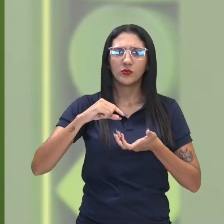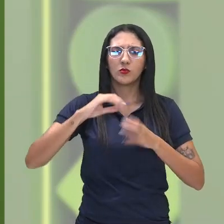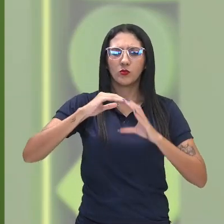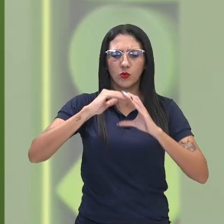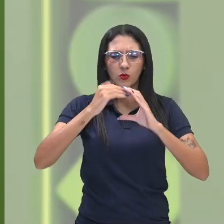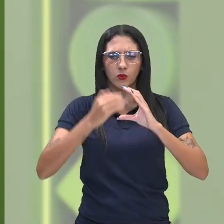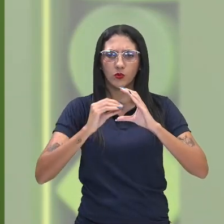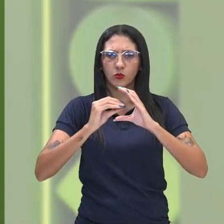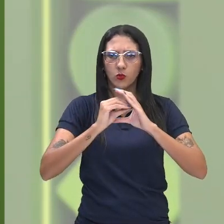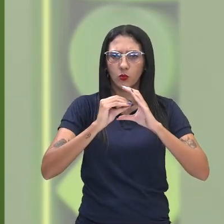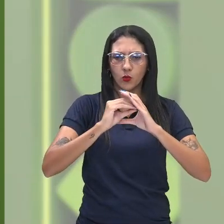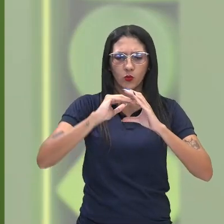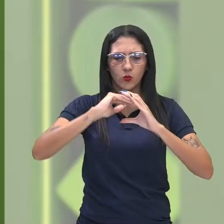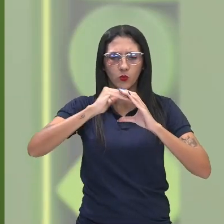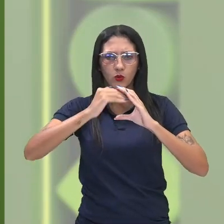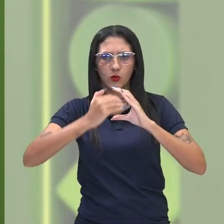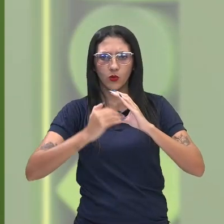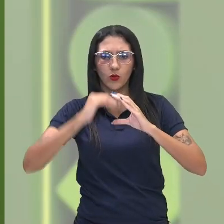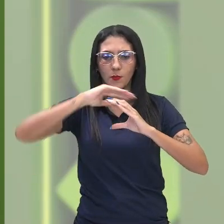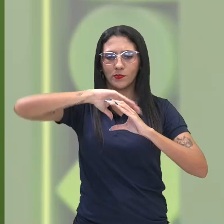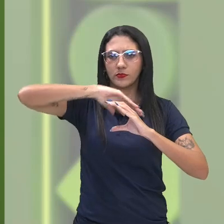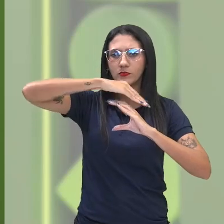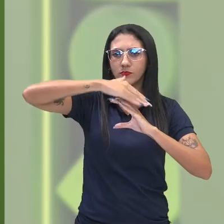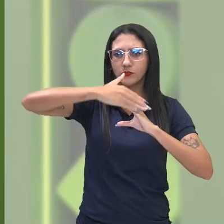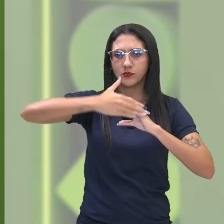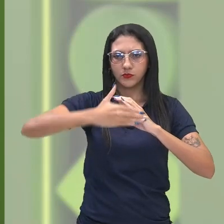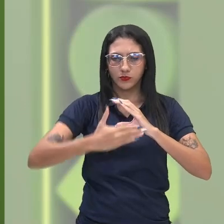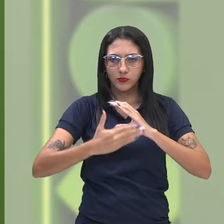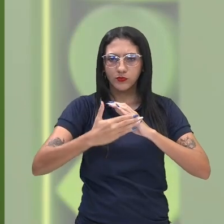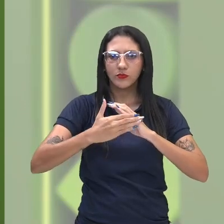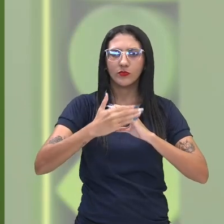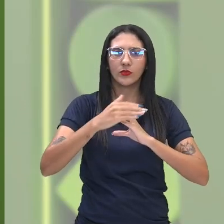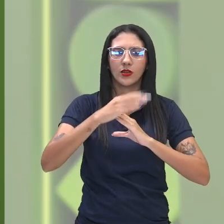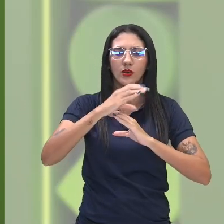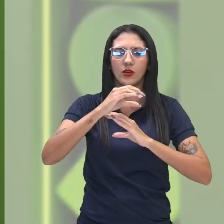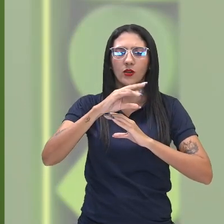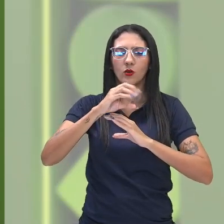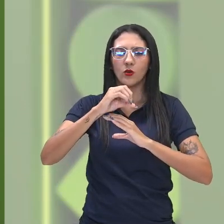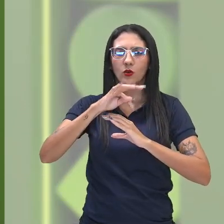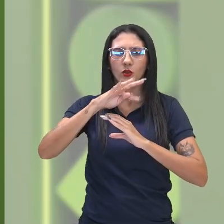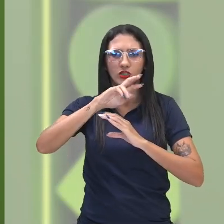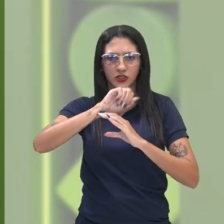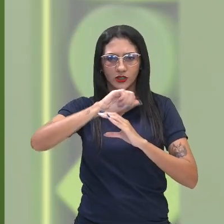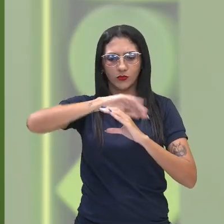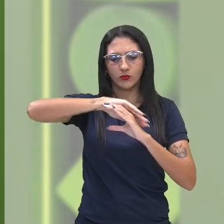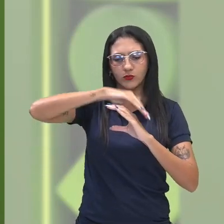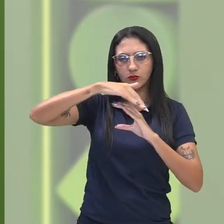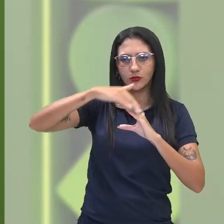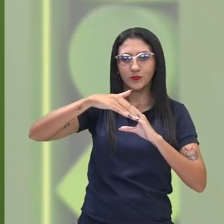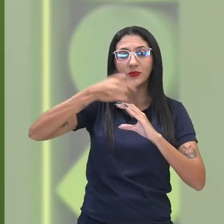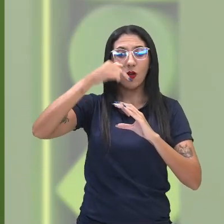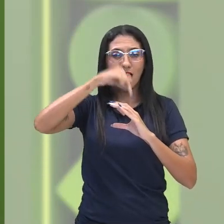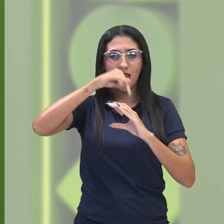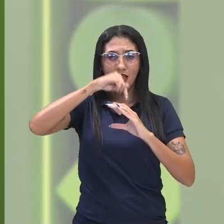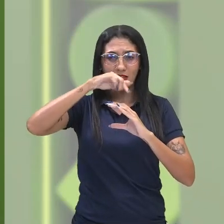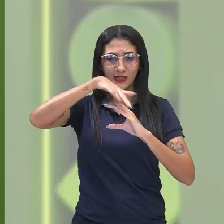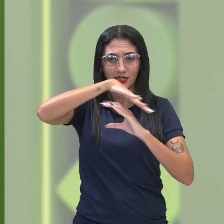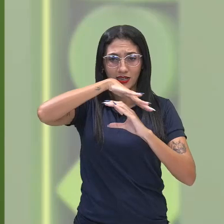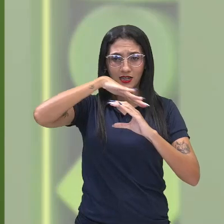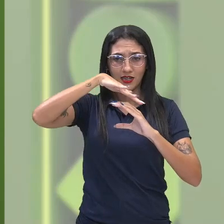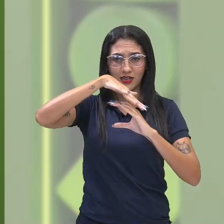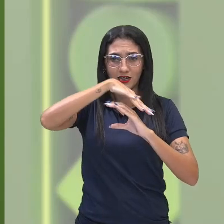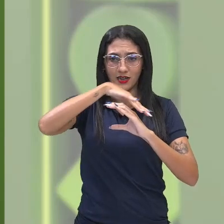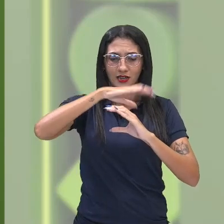núcleo, o manto, até chegar na sua superfície, onde nós temos a crosta terrestre. E essa crosta terrestre ela vai